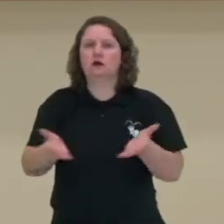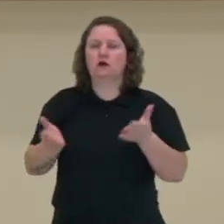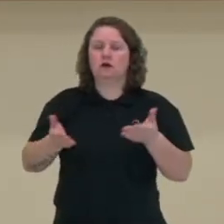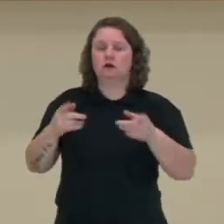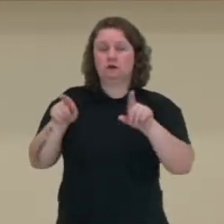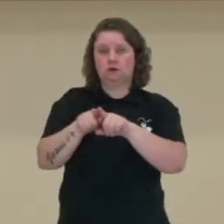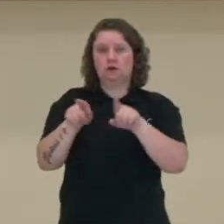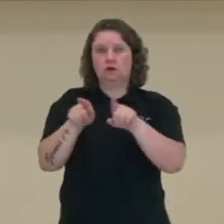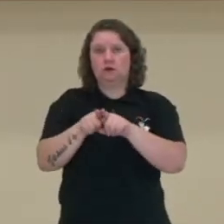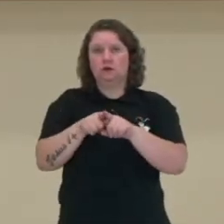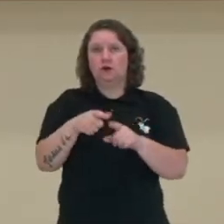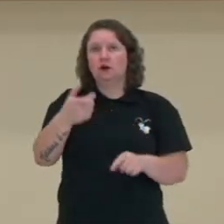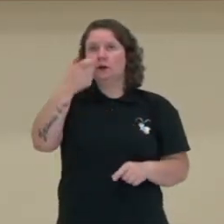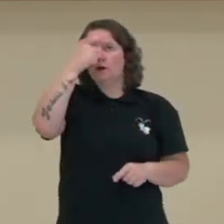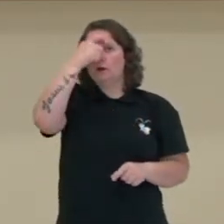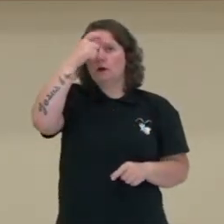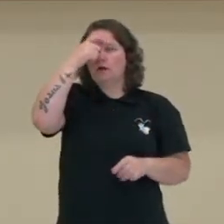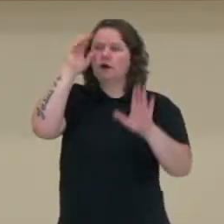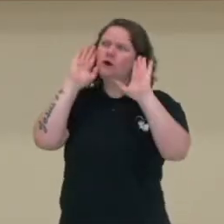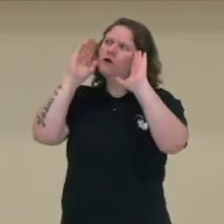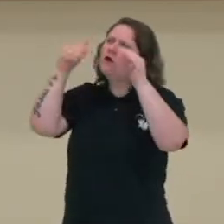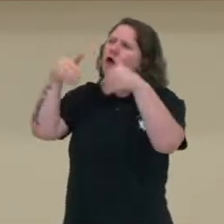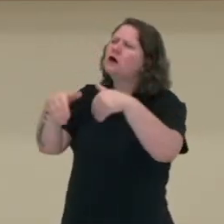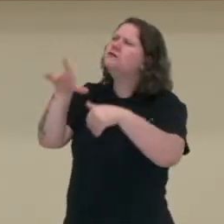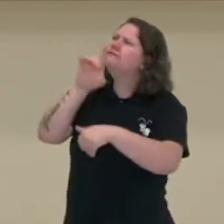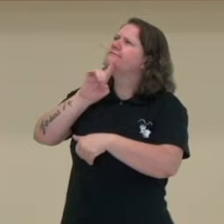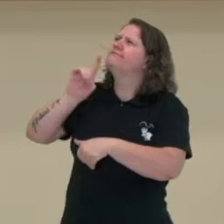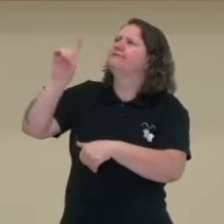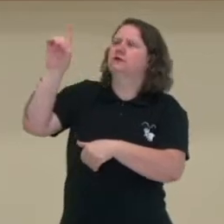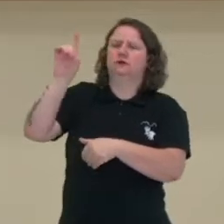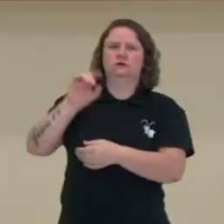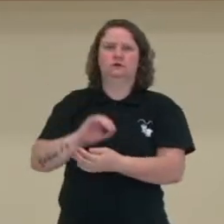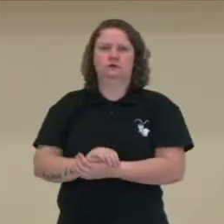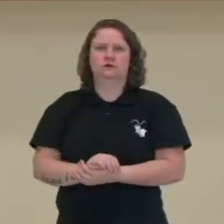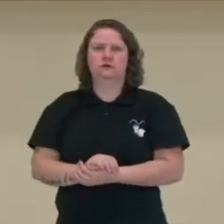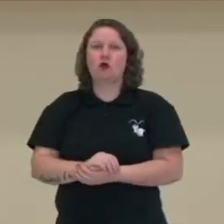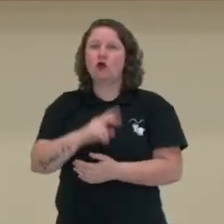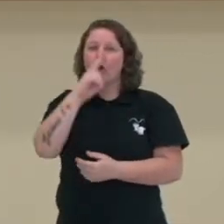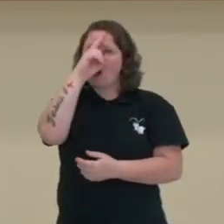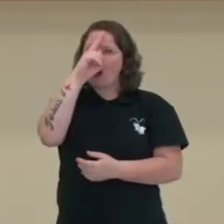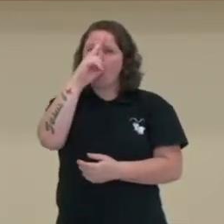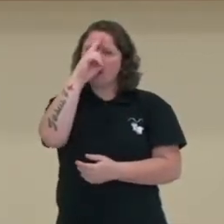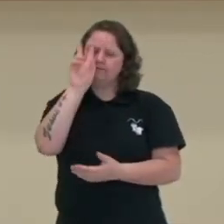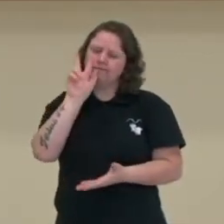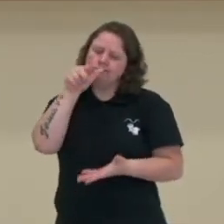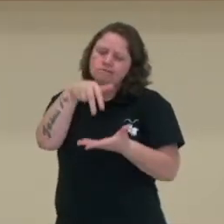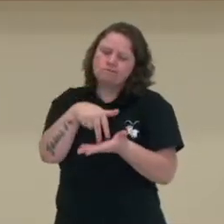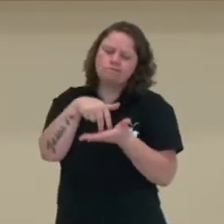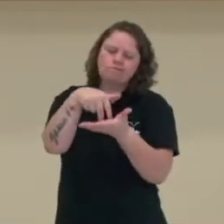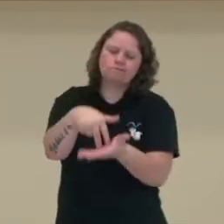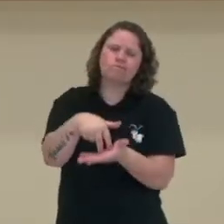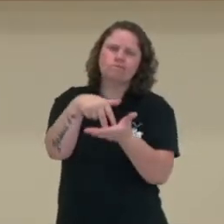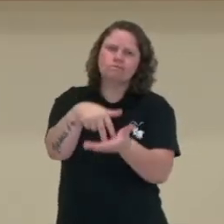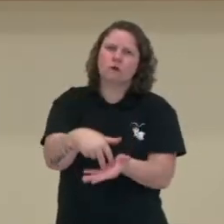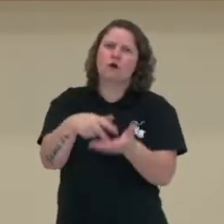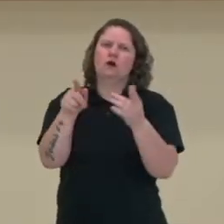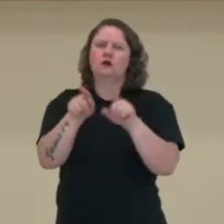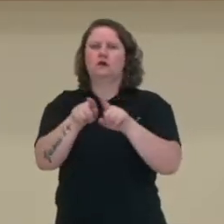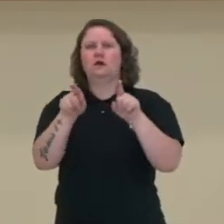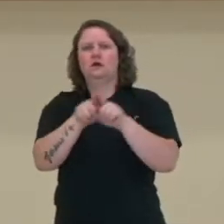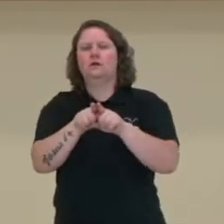mentalidade centralizada em Deus. Muito forte a religiosidade, muito forte a